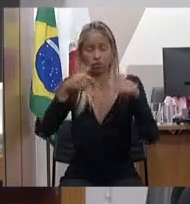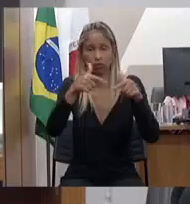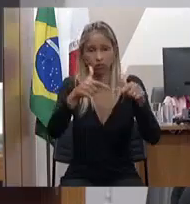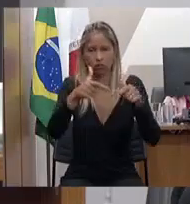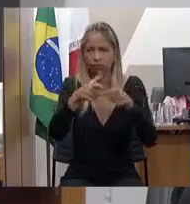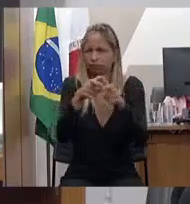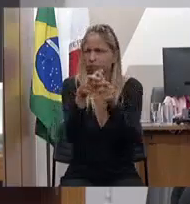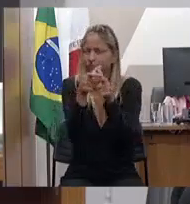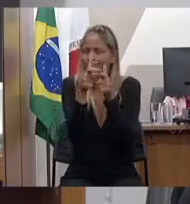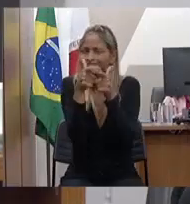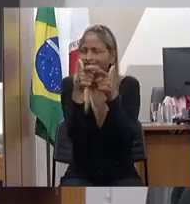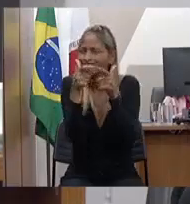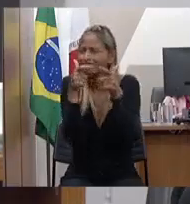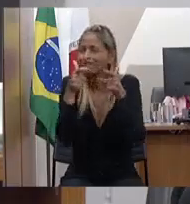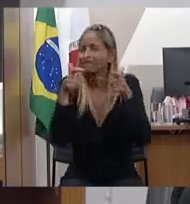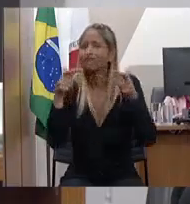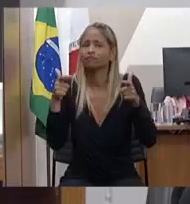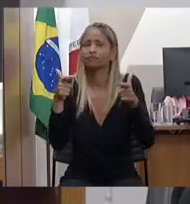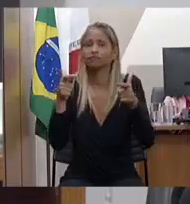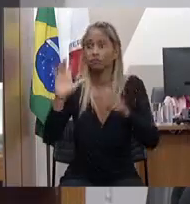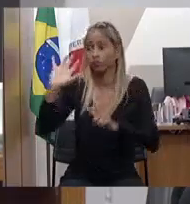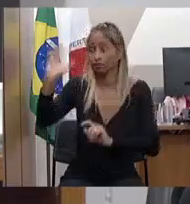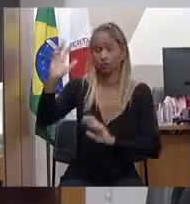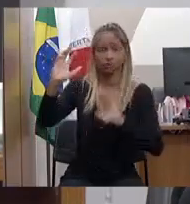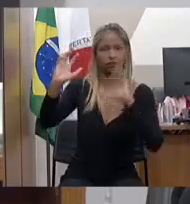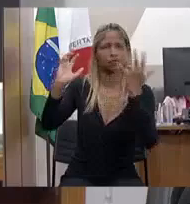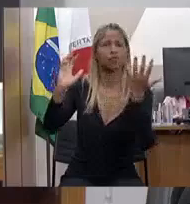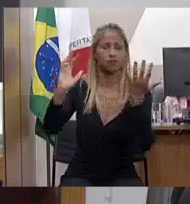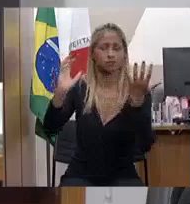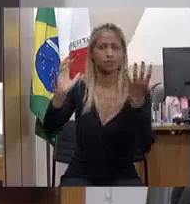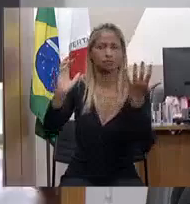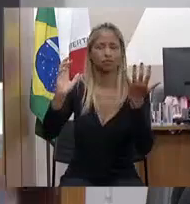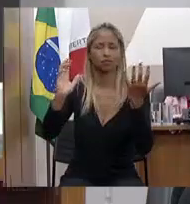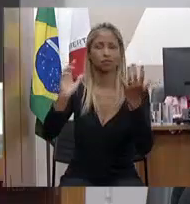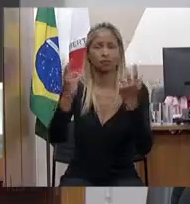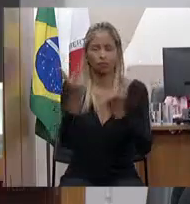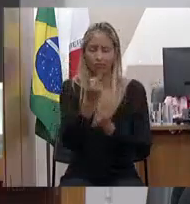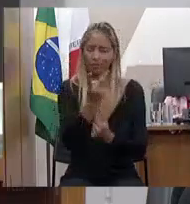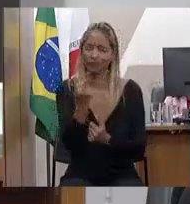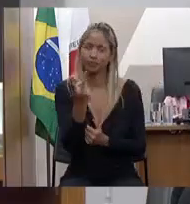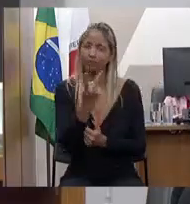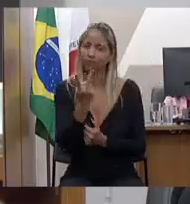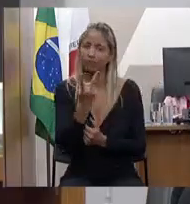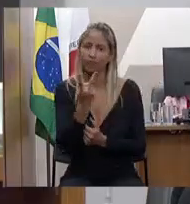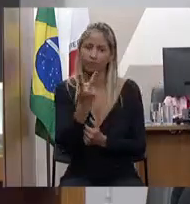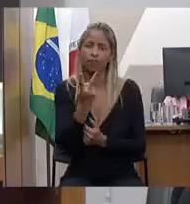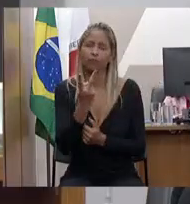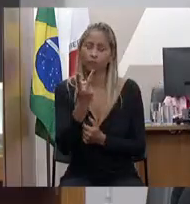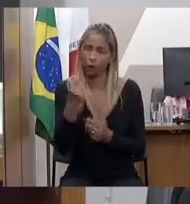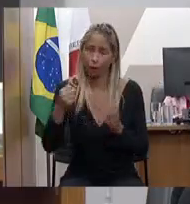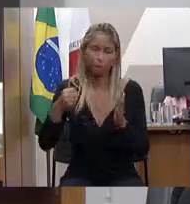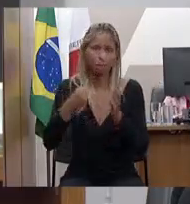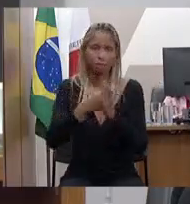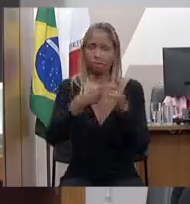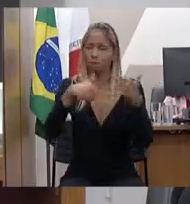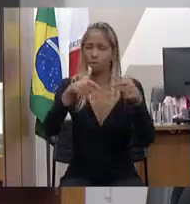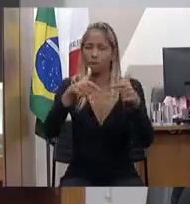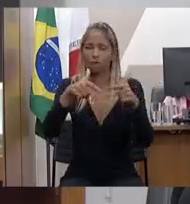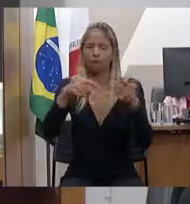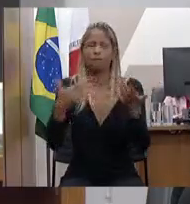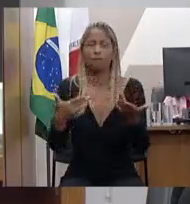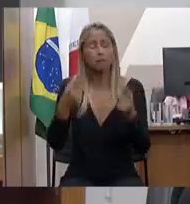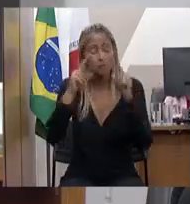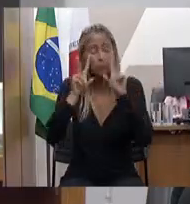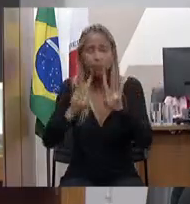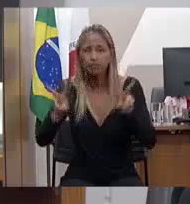enorme em relação ao meio ambiente mas todos os dois são Acidentes do Trabalho nós estamos